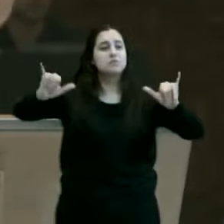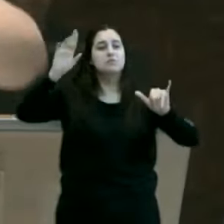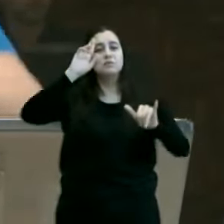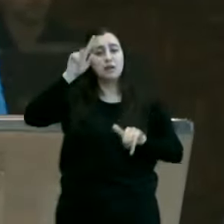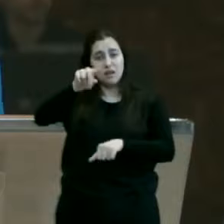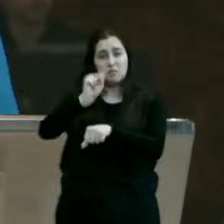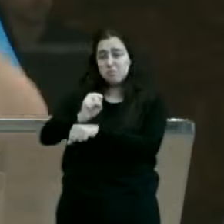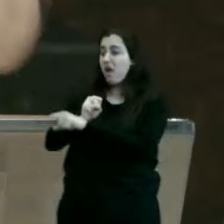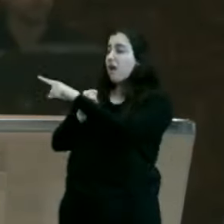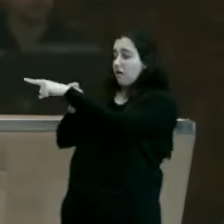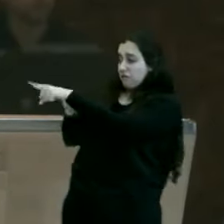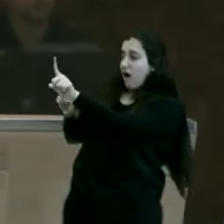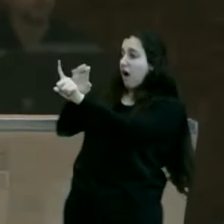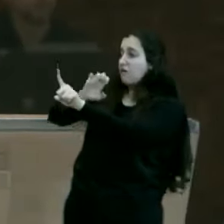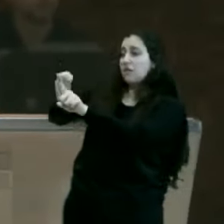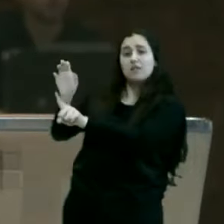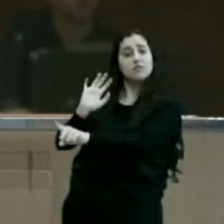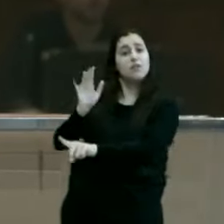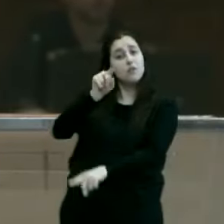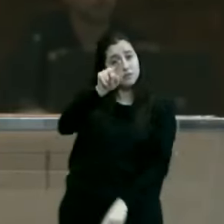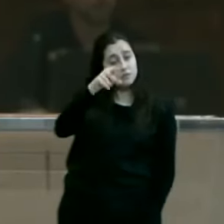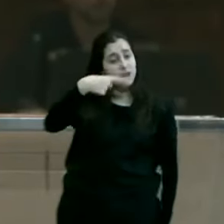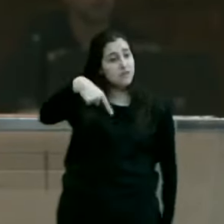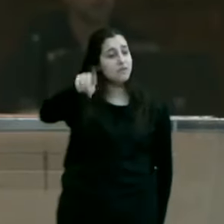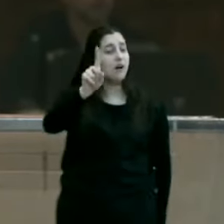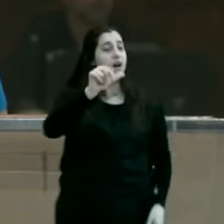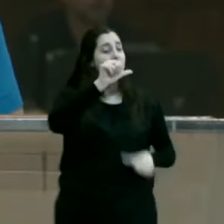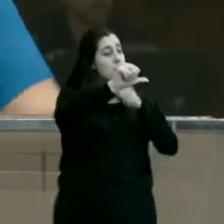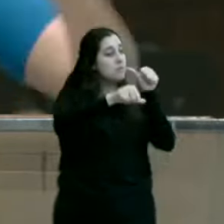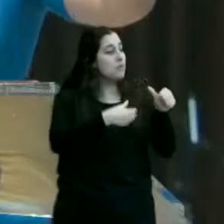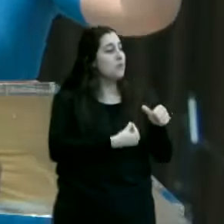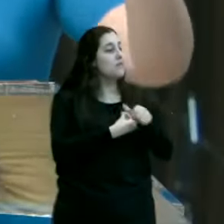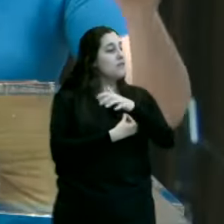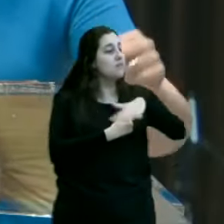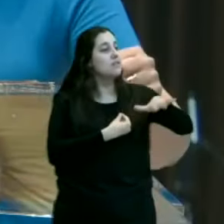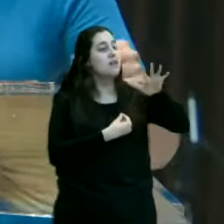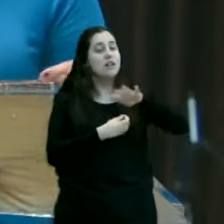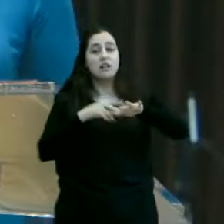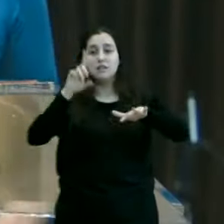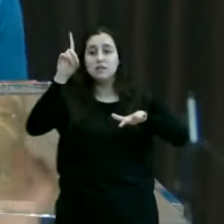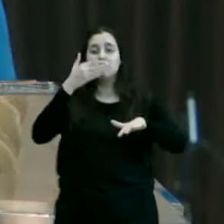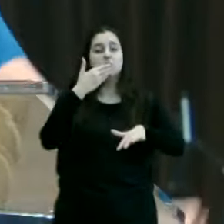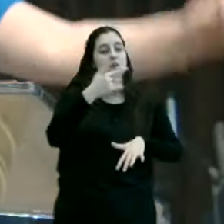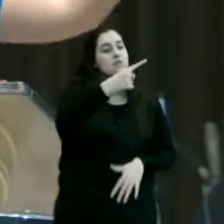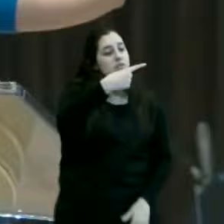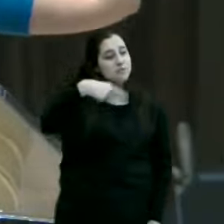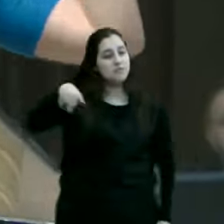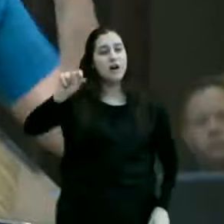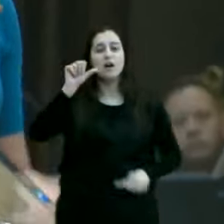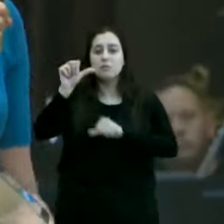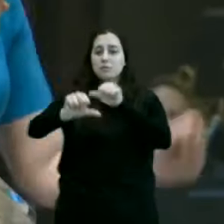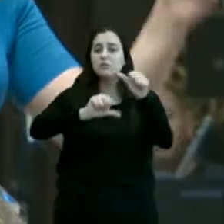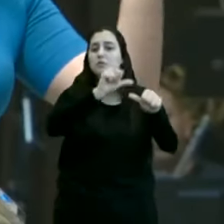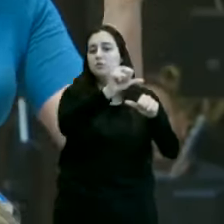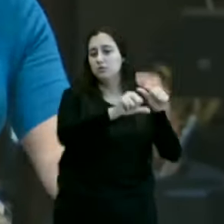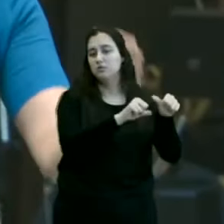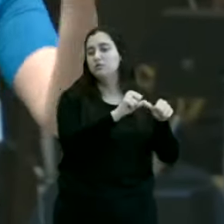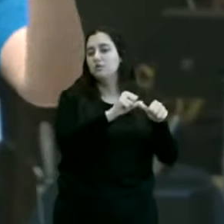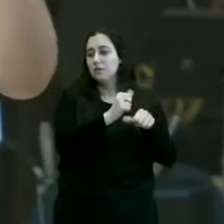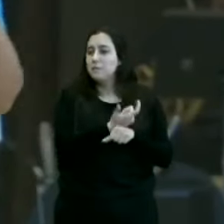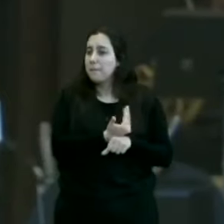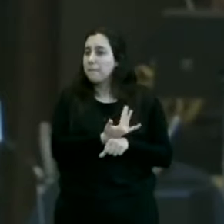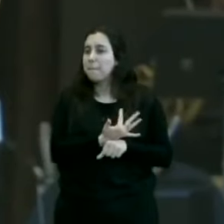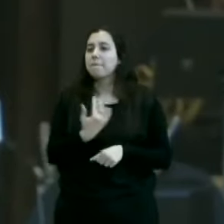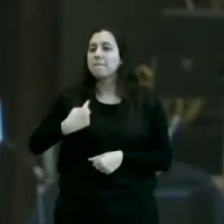vá você. Mude o ambiente onde o Senhor te coloca, como se muda o ambiente quando o ardor do